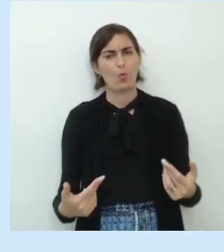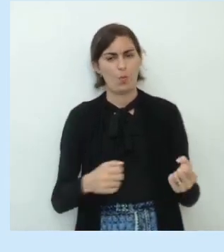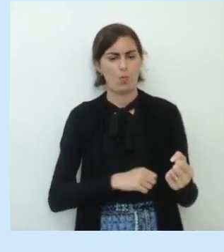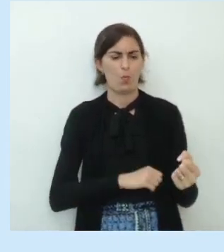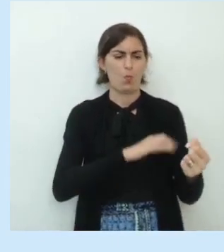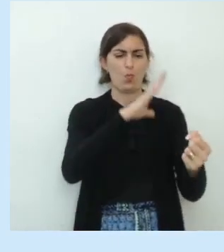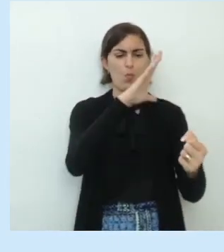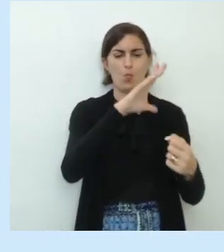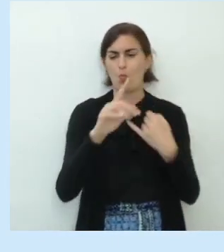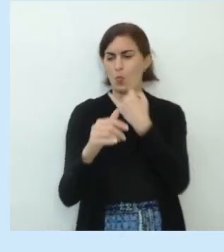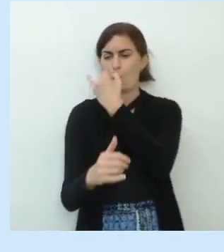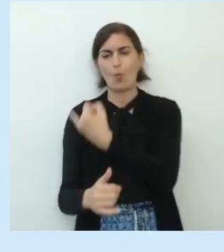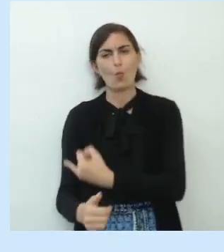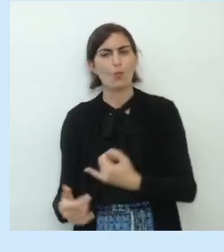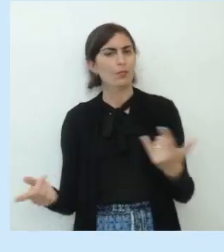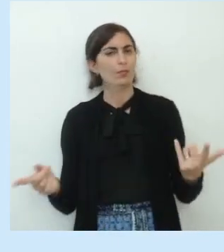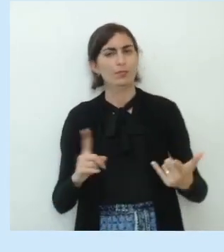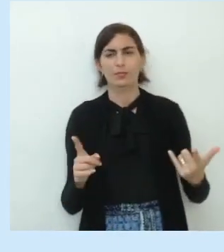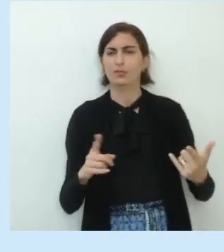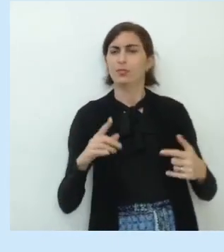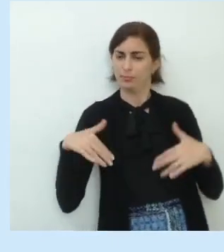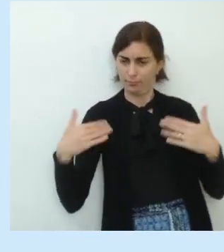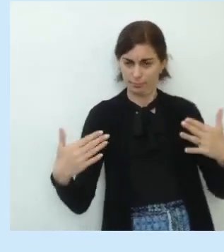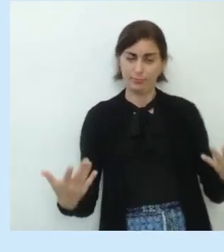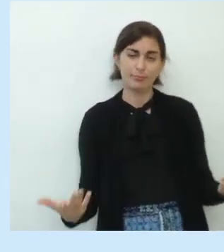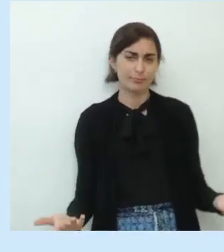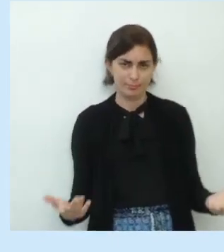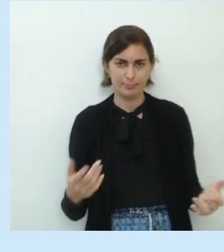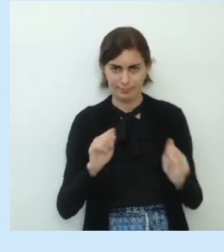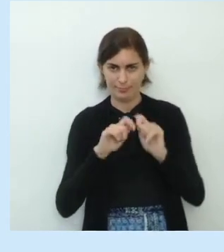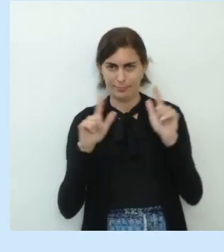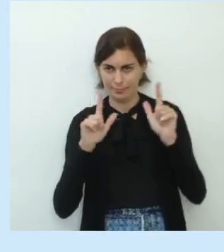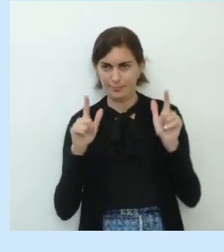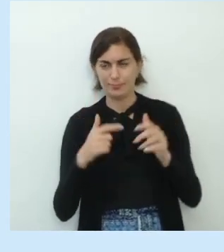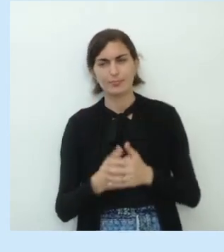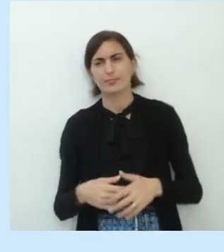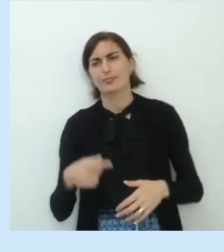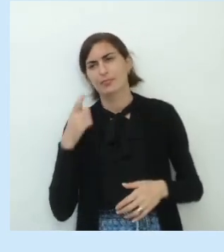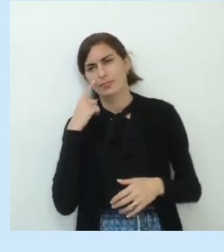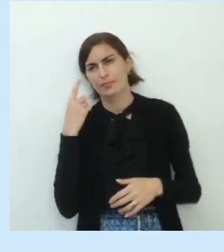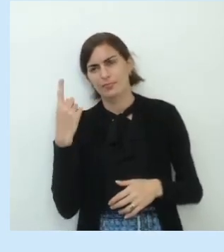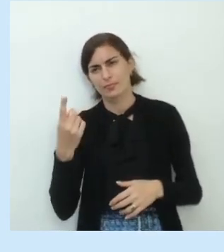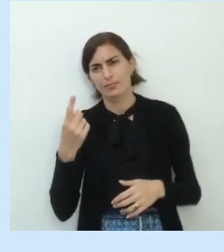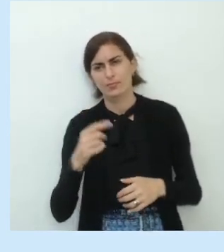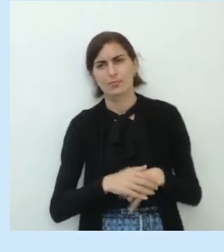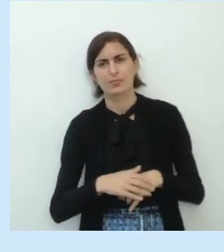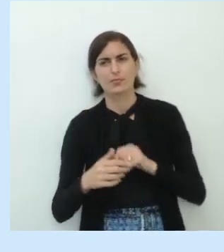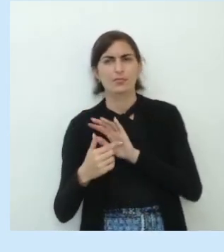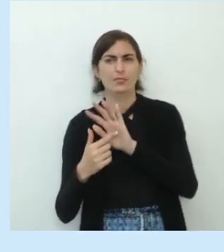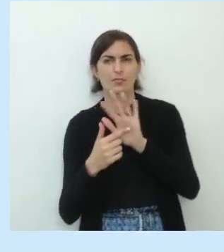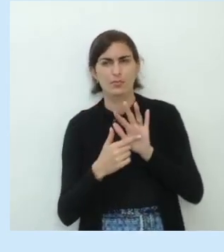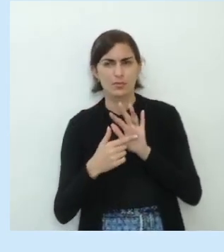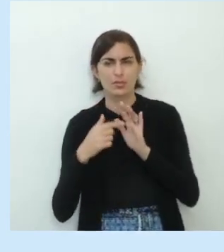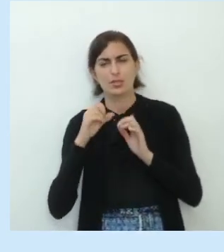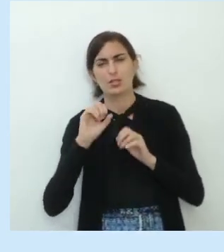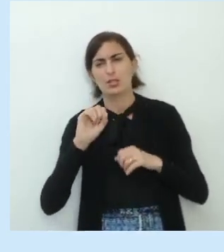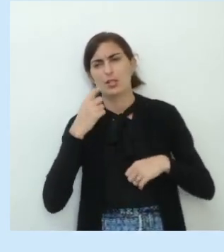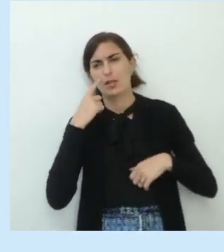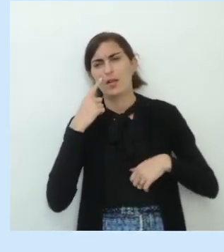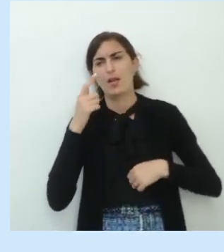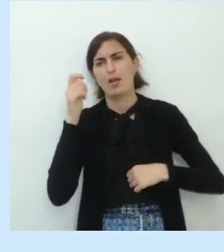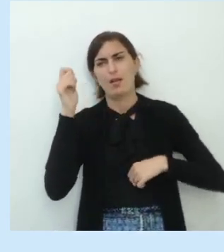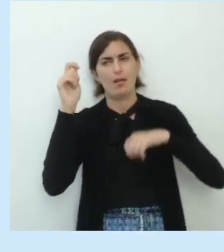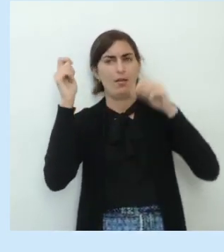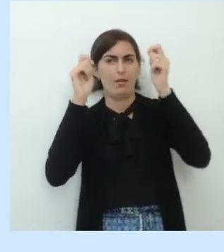mais forte que o outro. Simetria está no nosso dia a dia, tá bom? Ficou ligado? Então vem comigo, ó. Vou mostrar a simetria agora nas